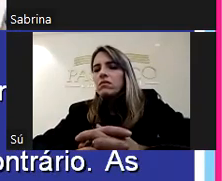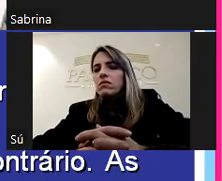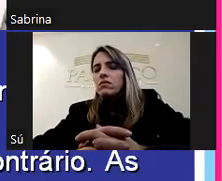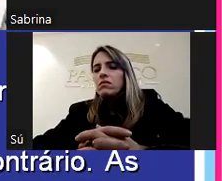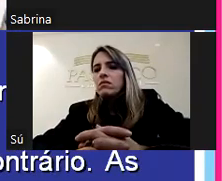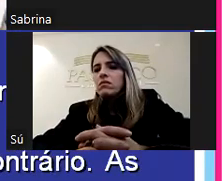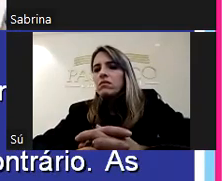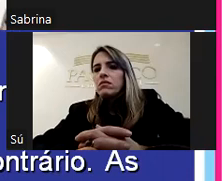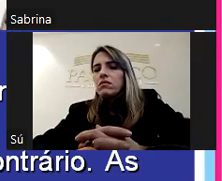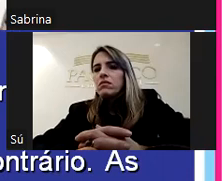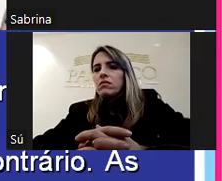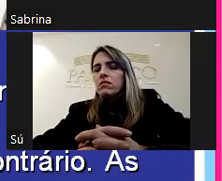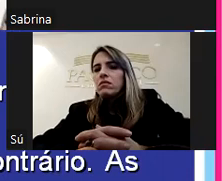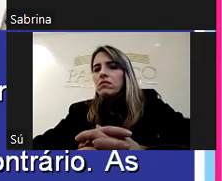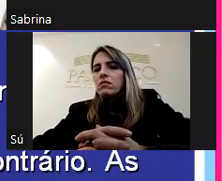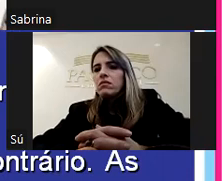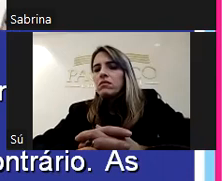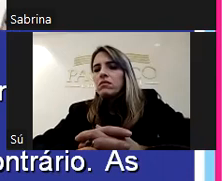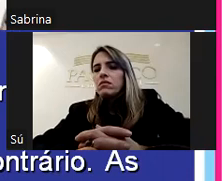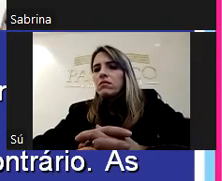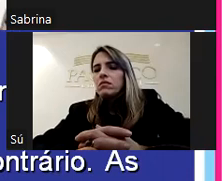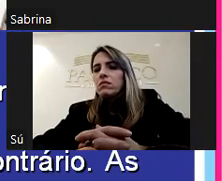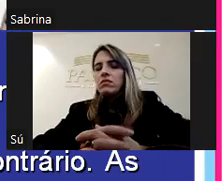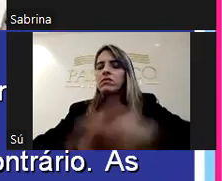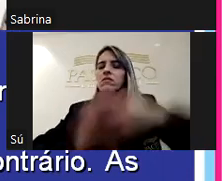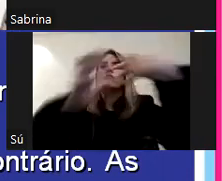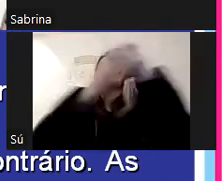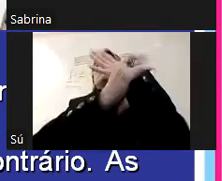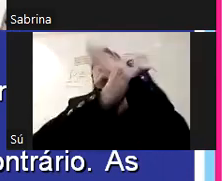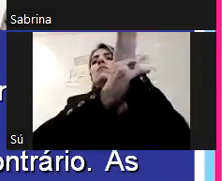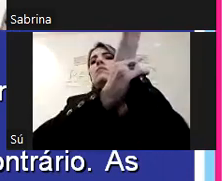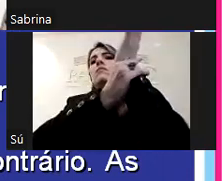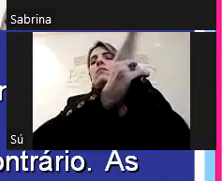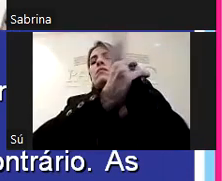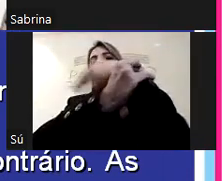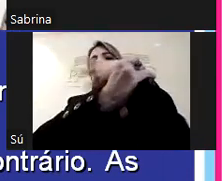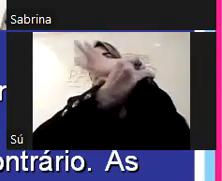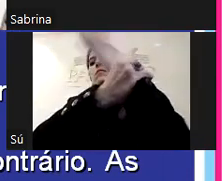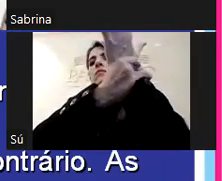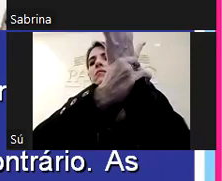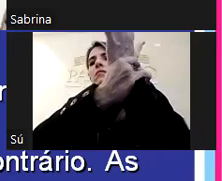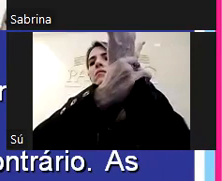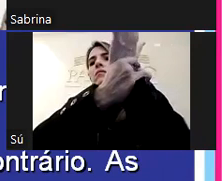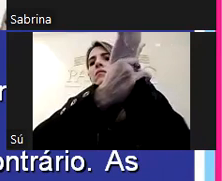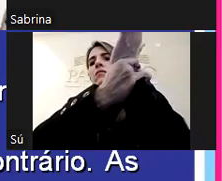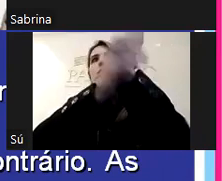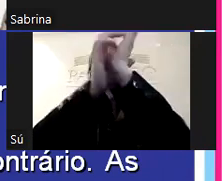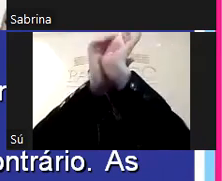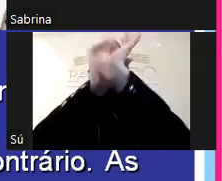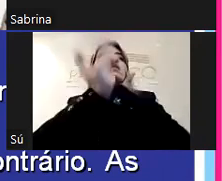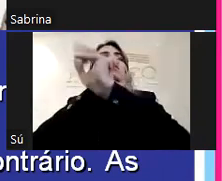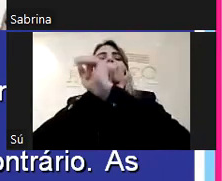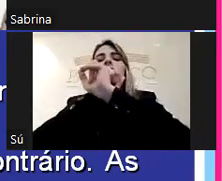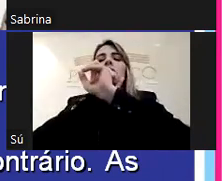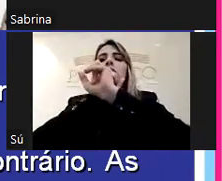complicado, porque aprenderam a conviver desde que menstruaram pela primeira vez, que todo mês vem aquela menstruação, a dor